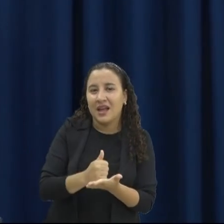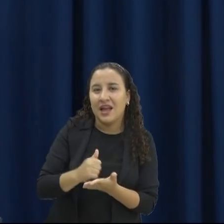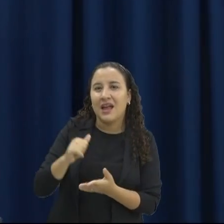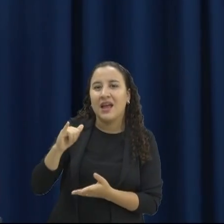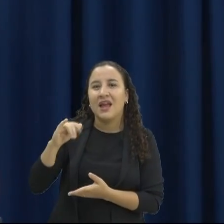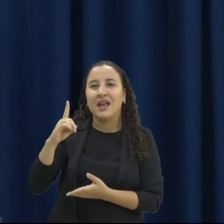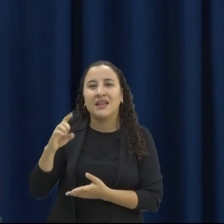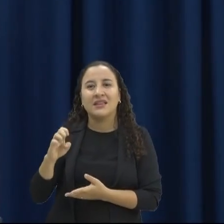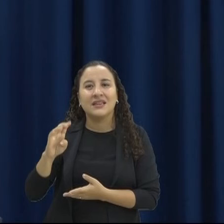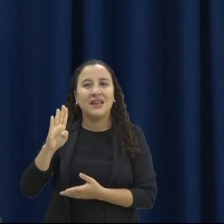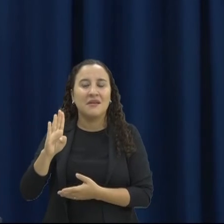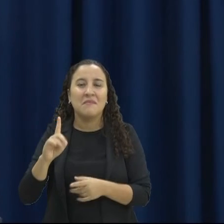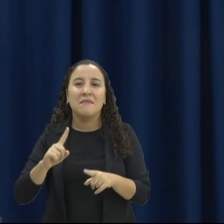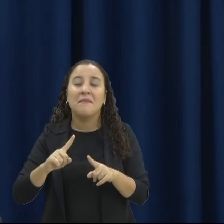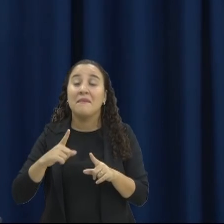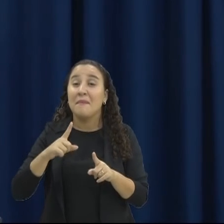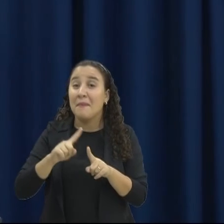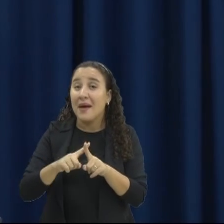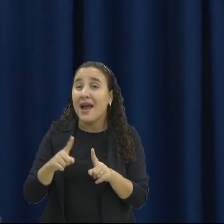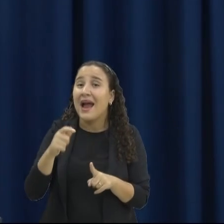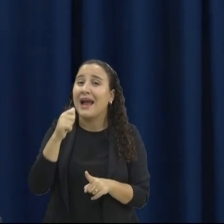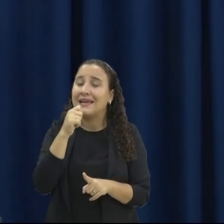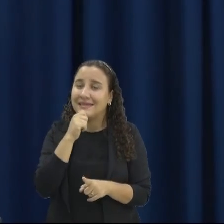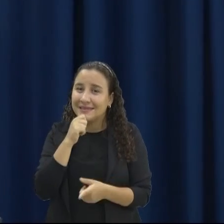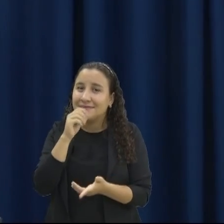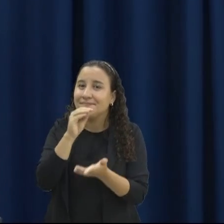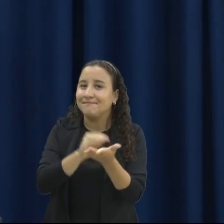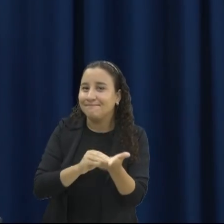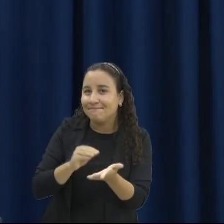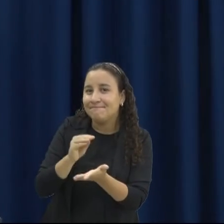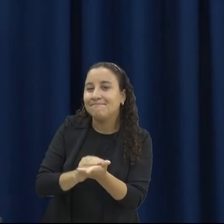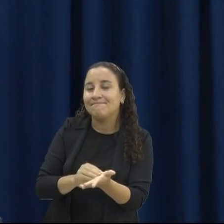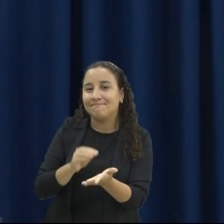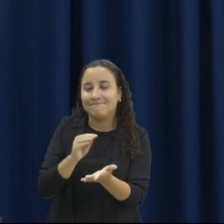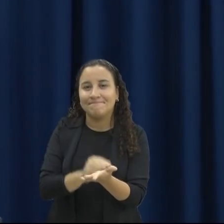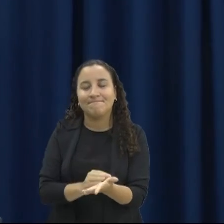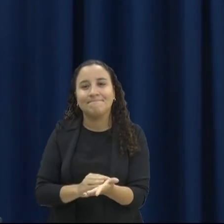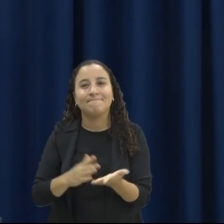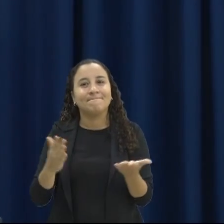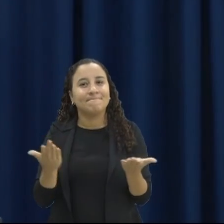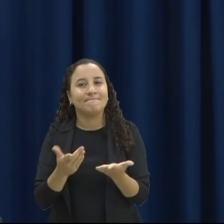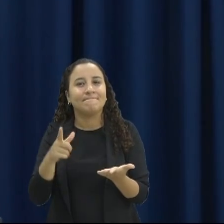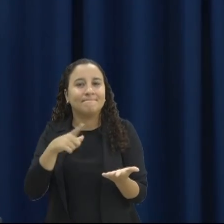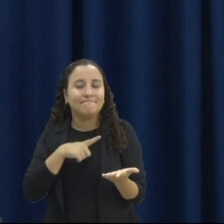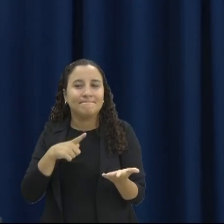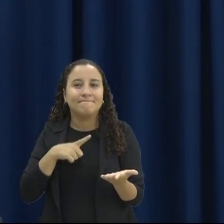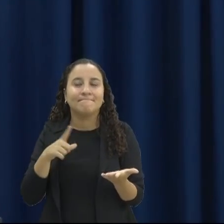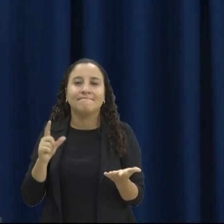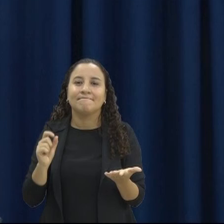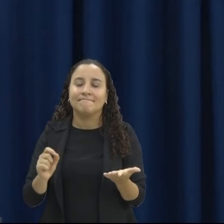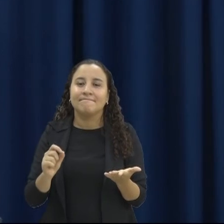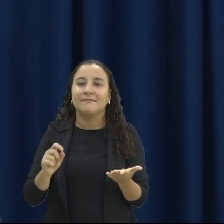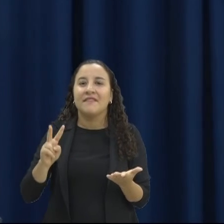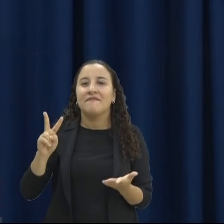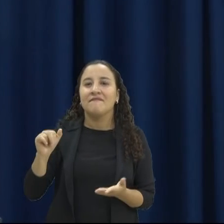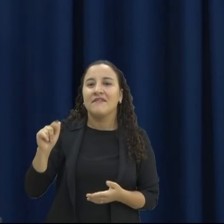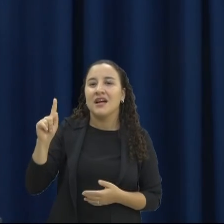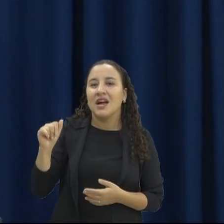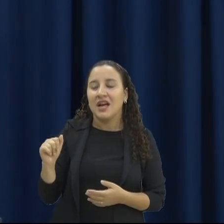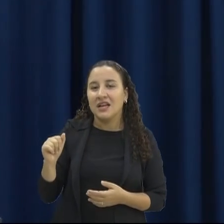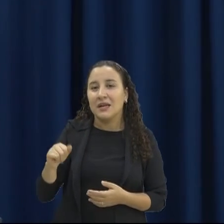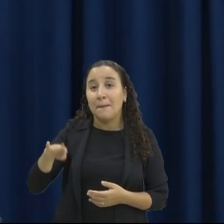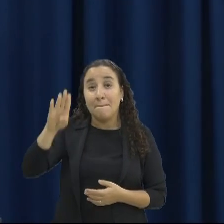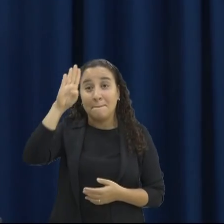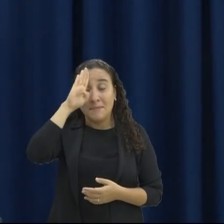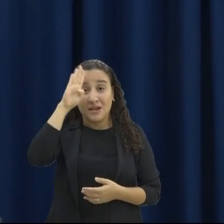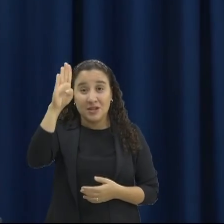tem muito a melhorar. Hoje nós temos uma demanda reprimida de vagas, principalmente